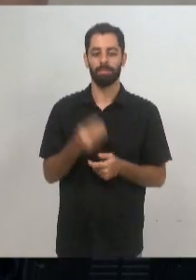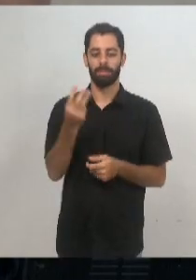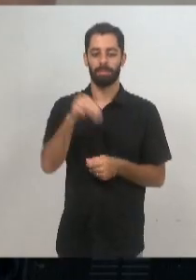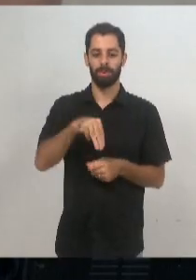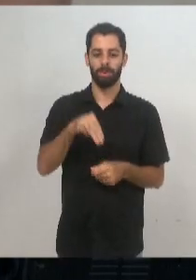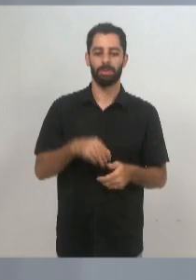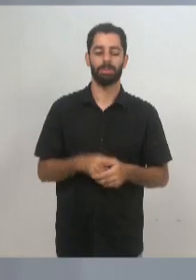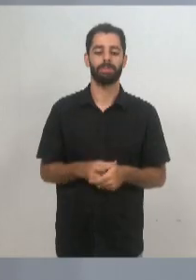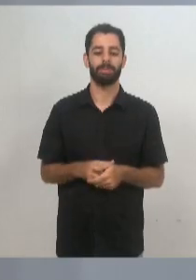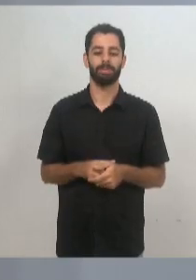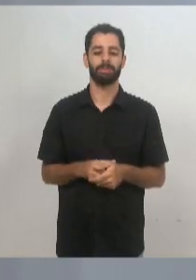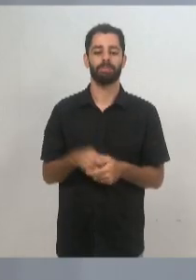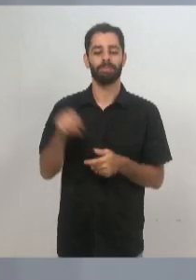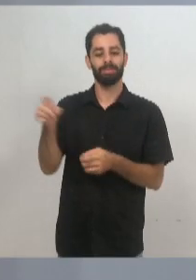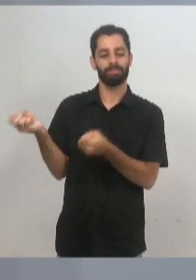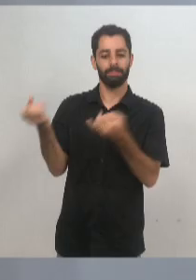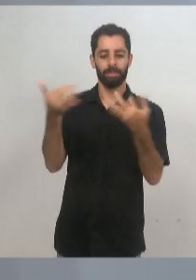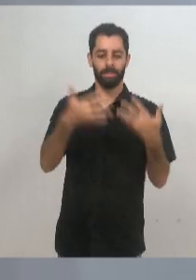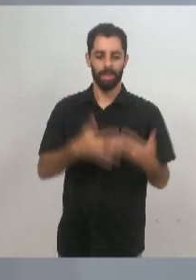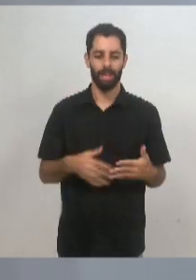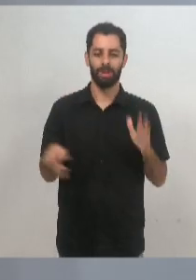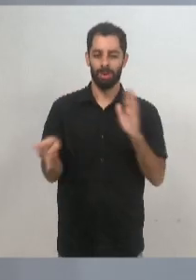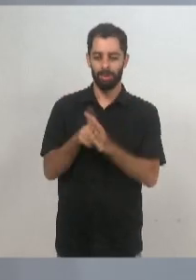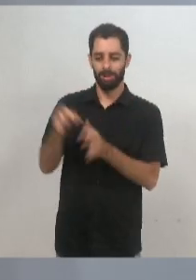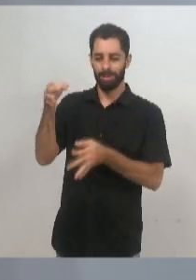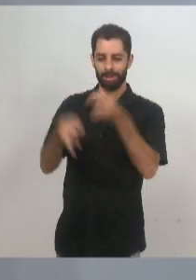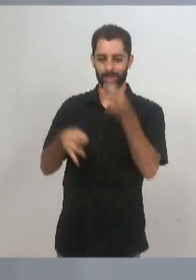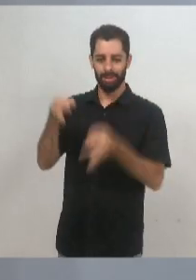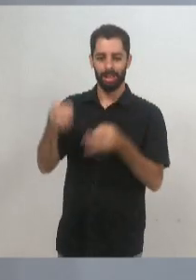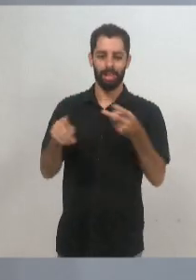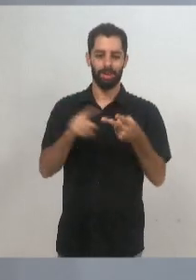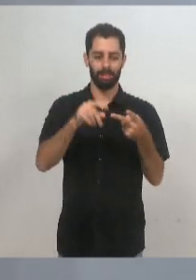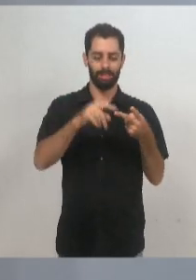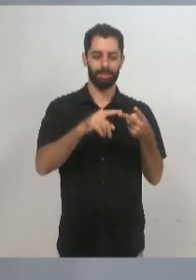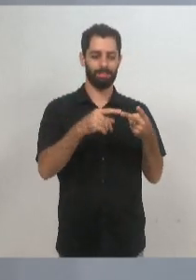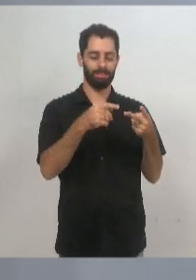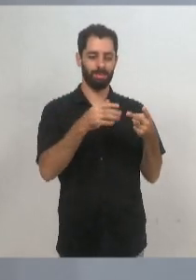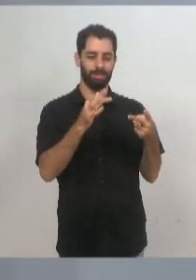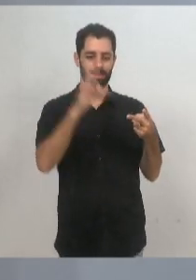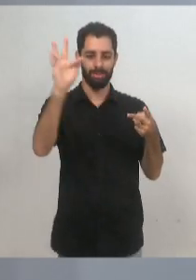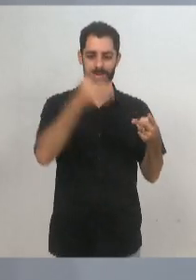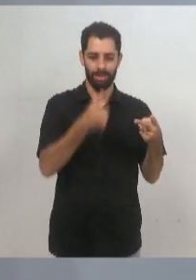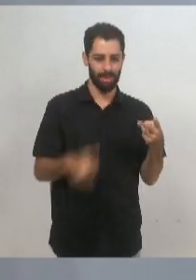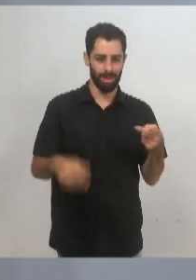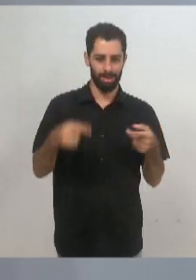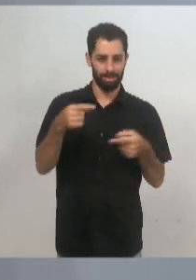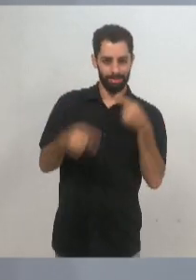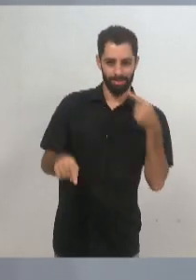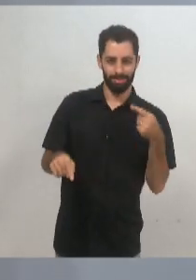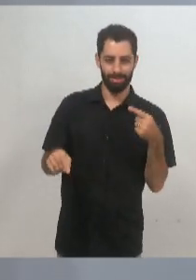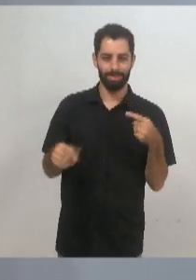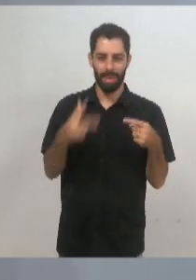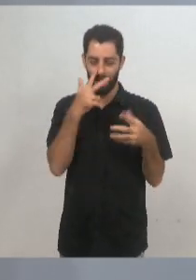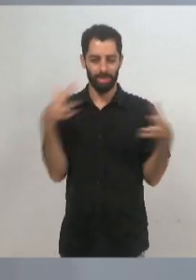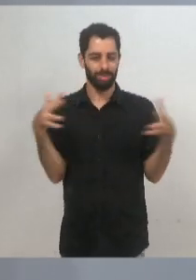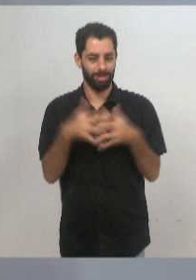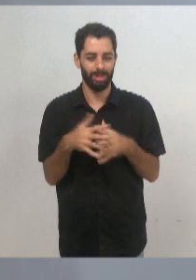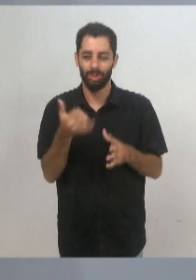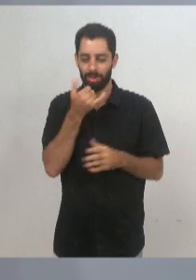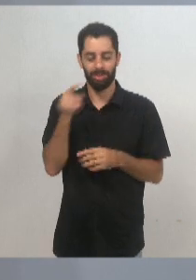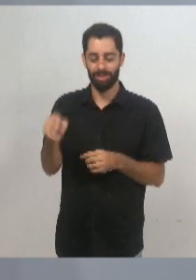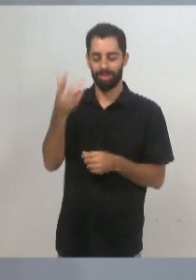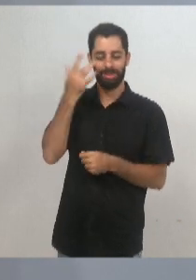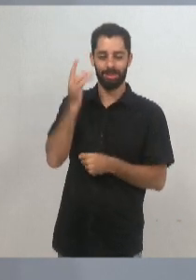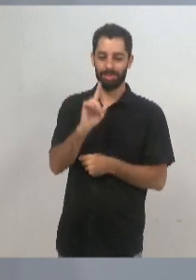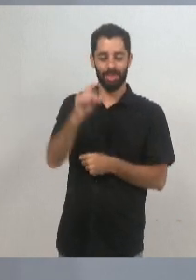da senhora. O senhor colocar aqui que o judiciário, que o executivo não está emparelhado com o judiciário é confundir pato com ganso. Desculpa, com todo